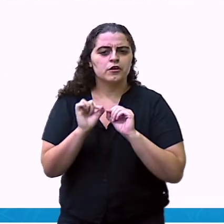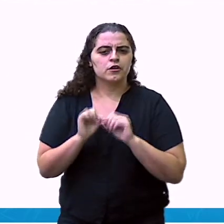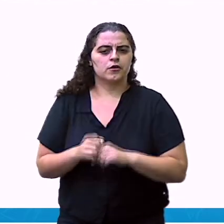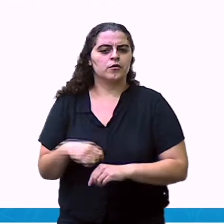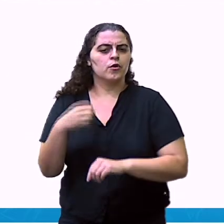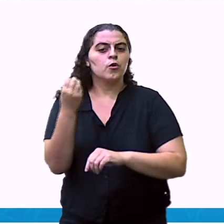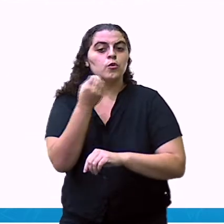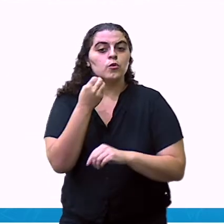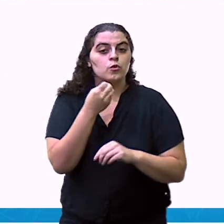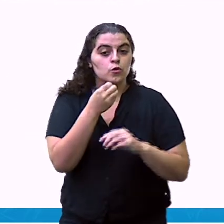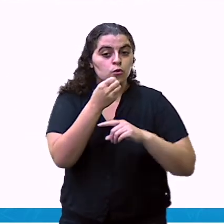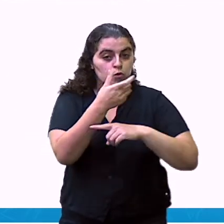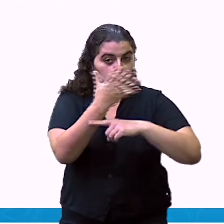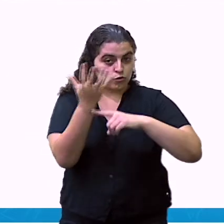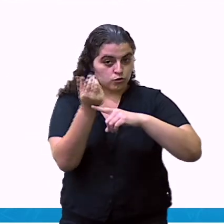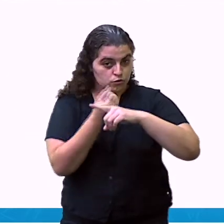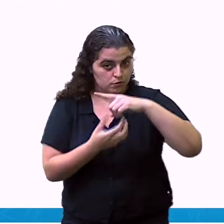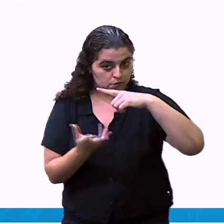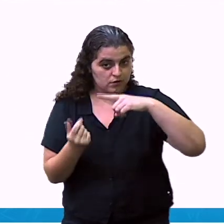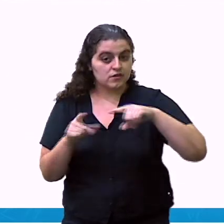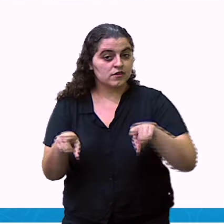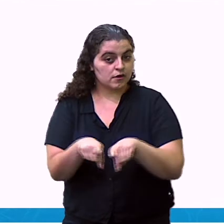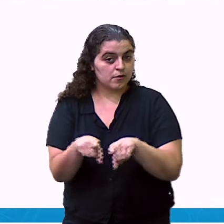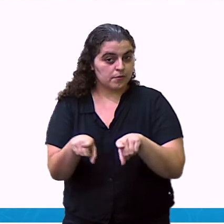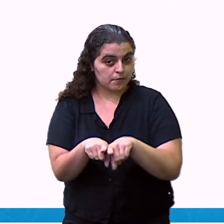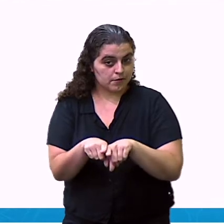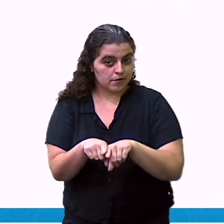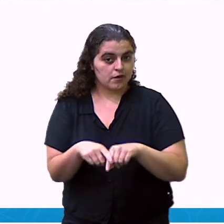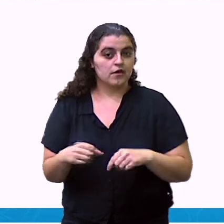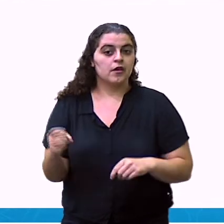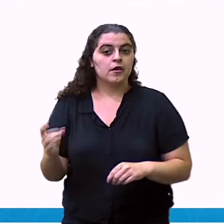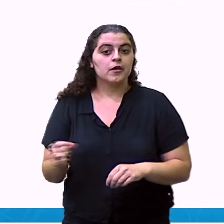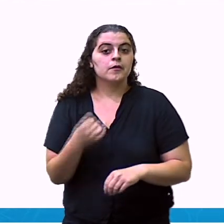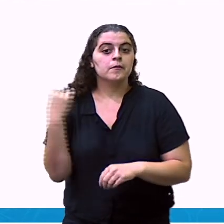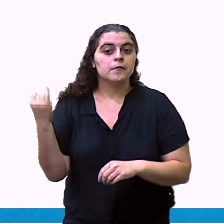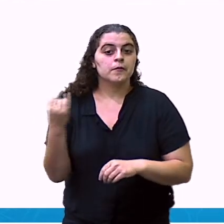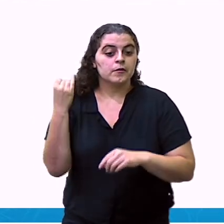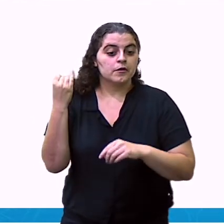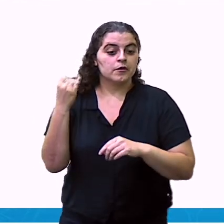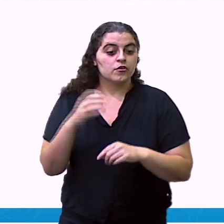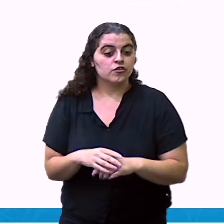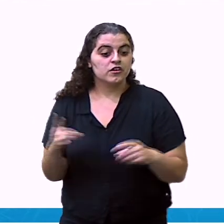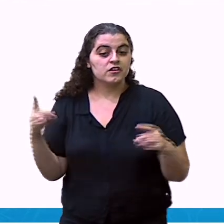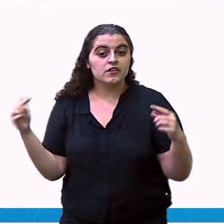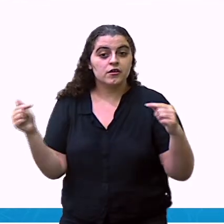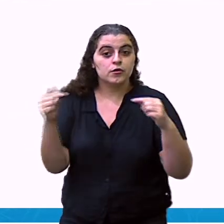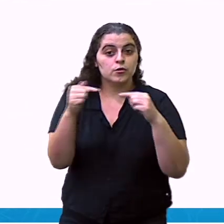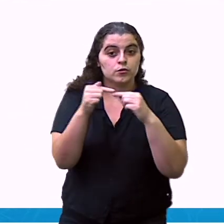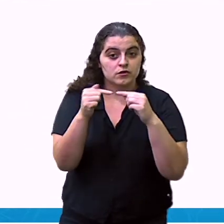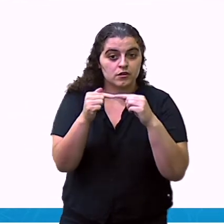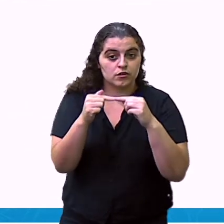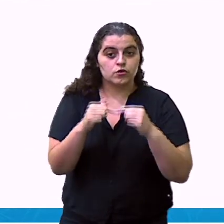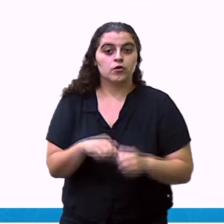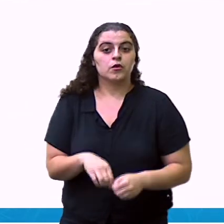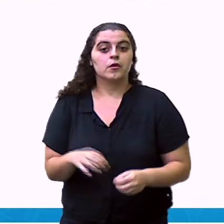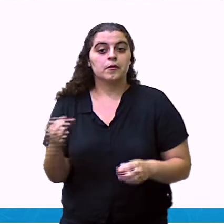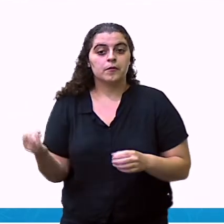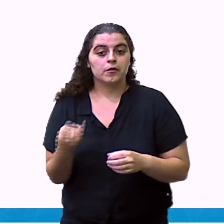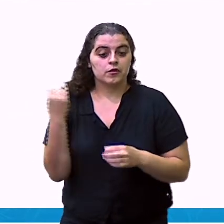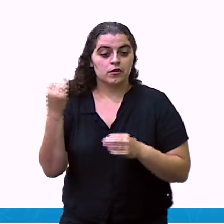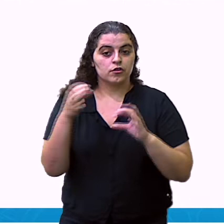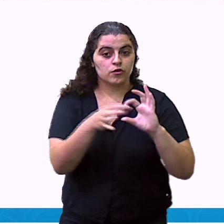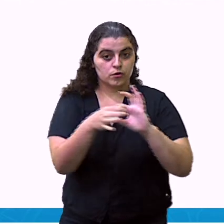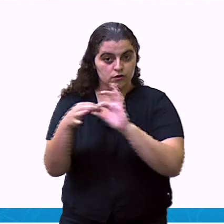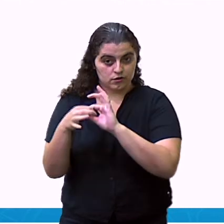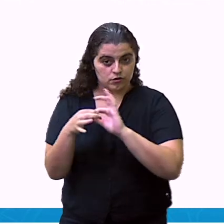números fracionários também têm uma ligação com os números decimais. E, posteriormente, no 5º ano, 6º ano, vocês